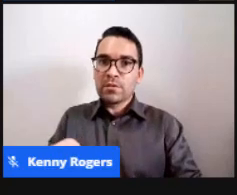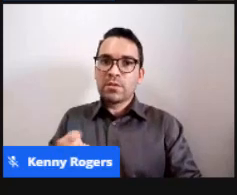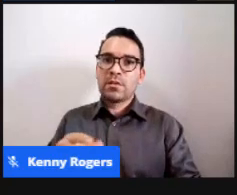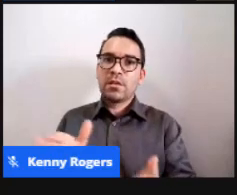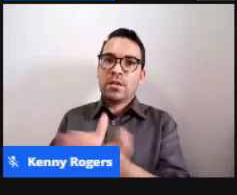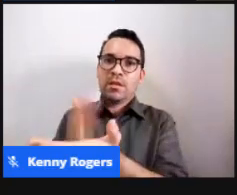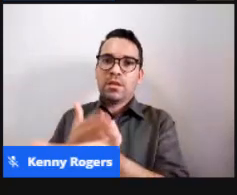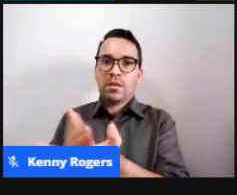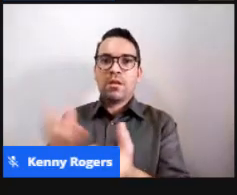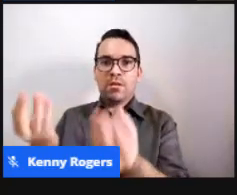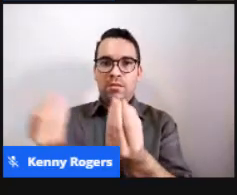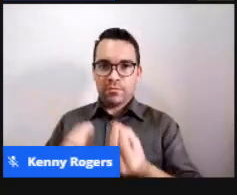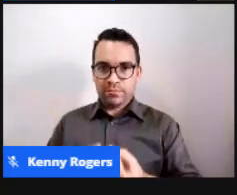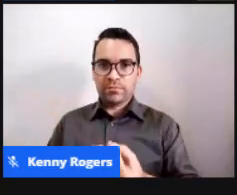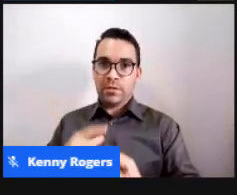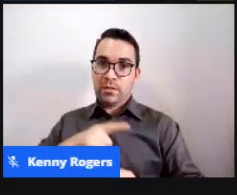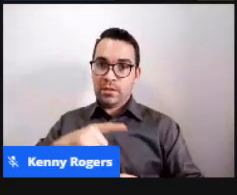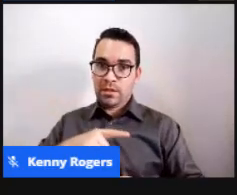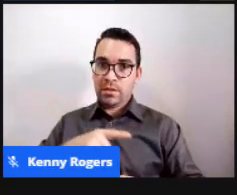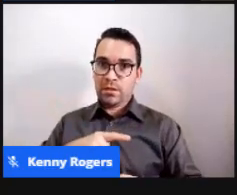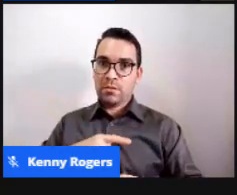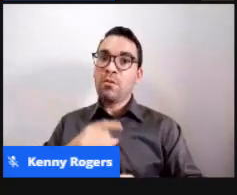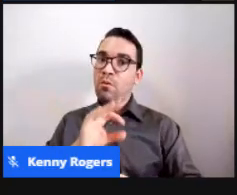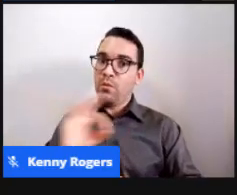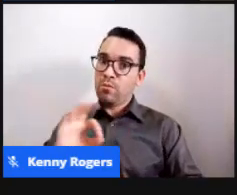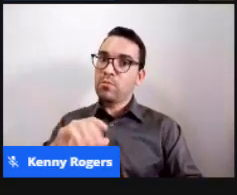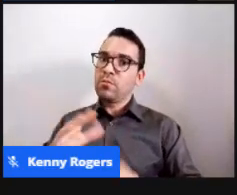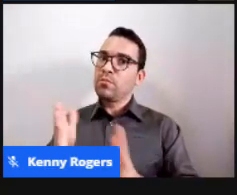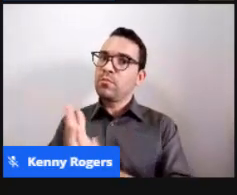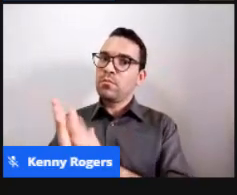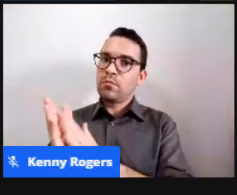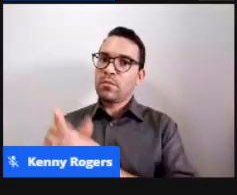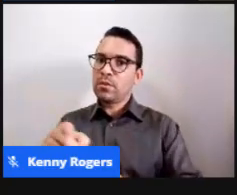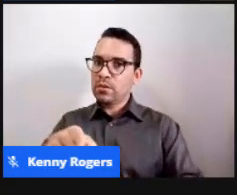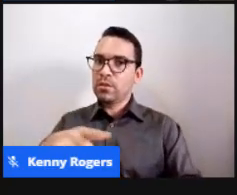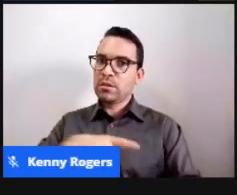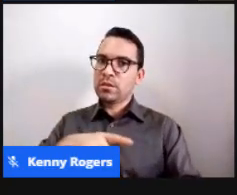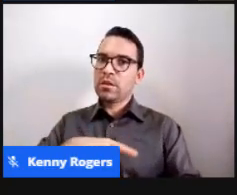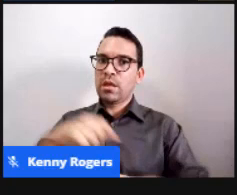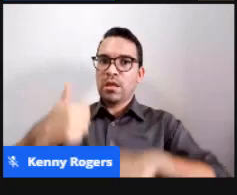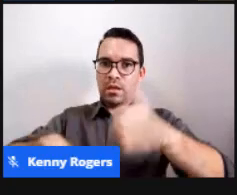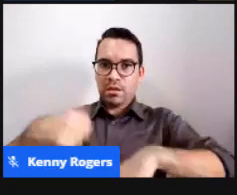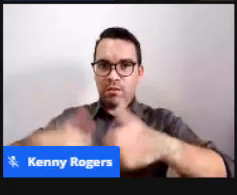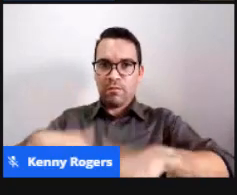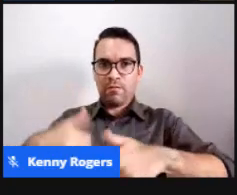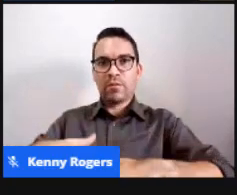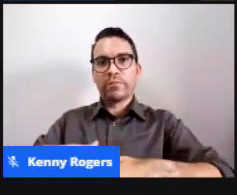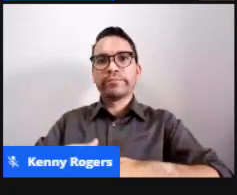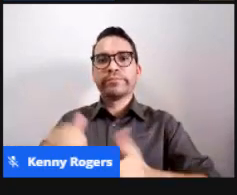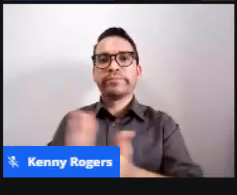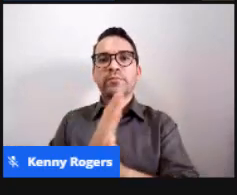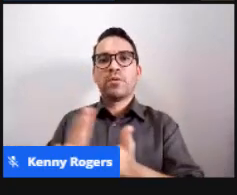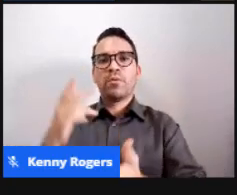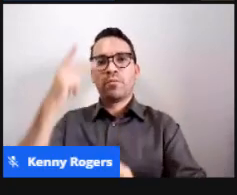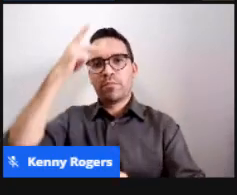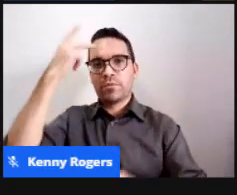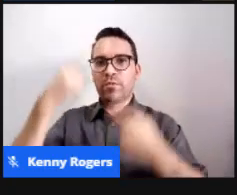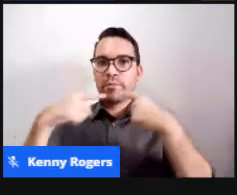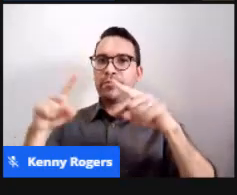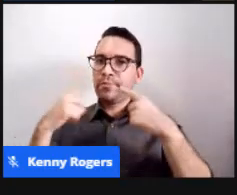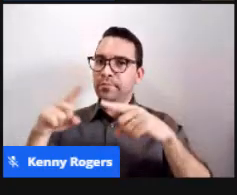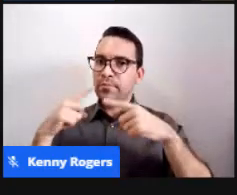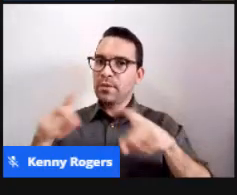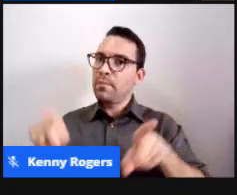uma ótima fonte, ele passou por uma avaliação. Eu sei que as pessoas falam mal, falam bem, aquela coisa errada toda, mas o